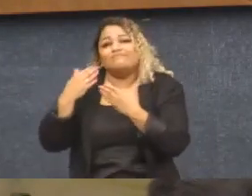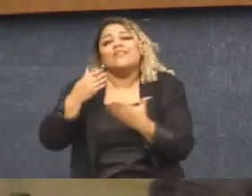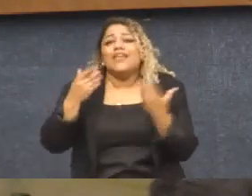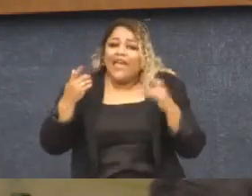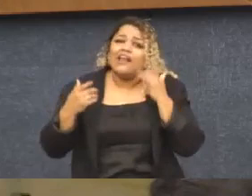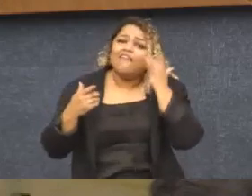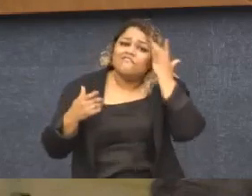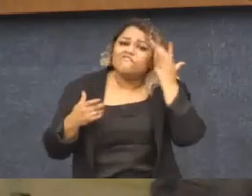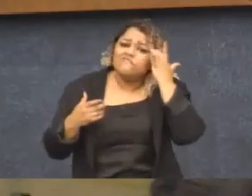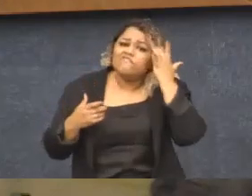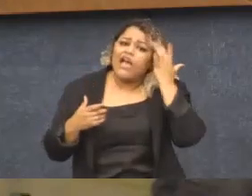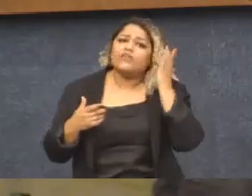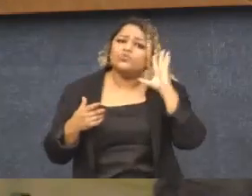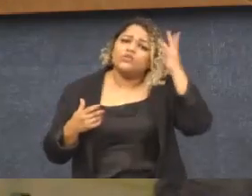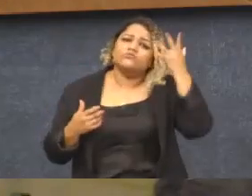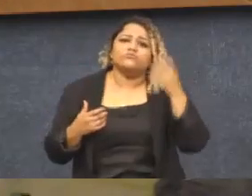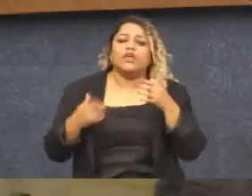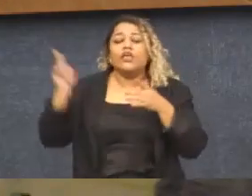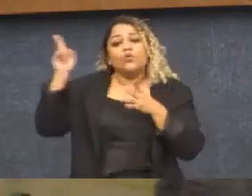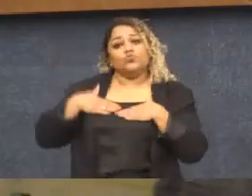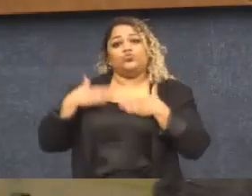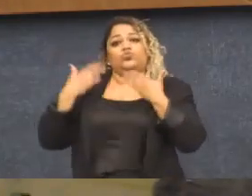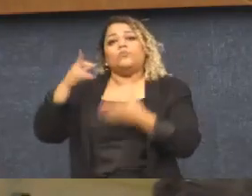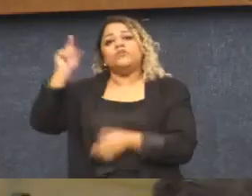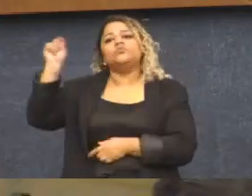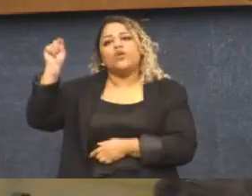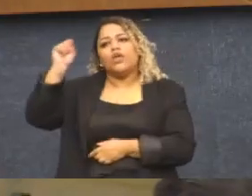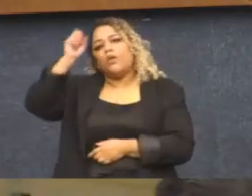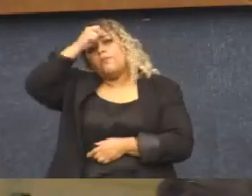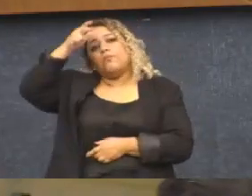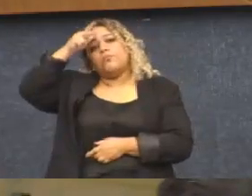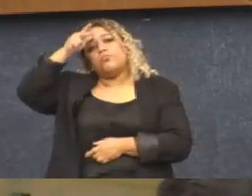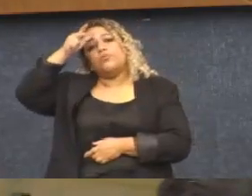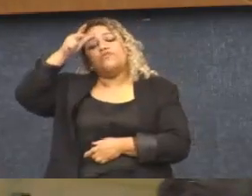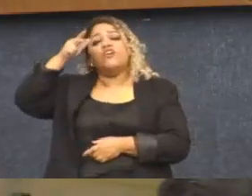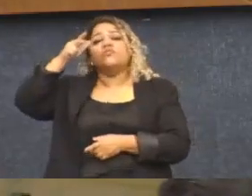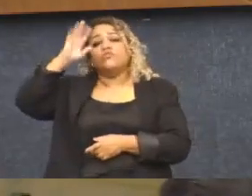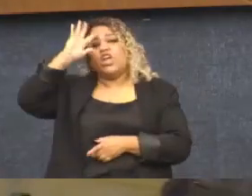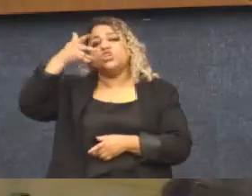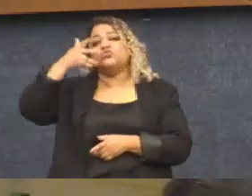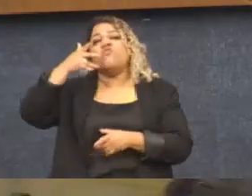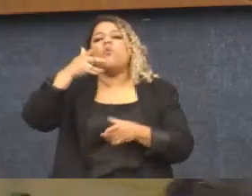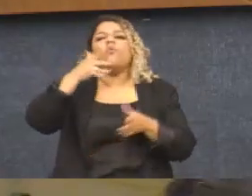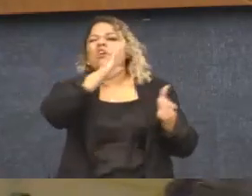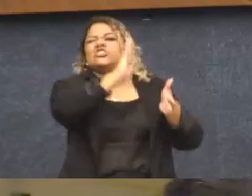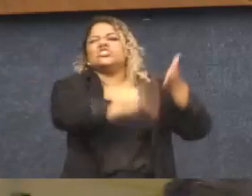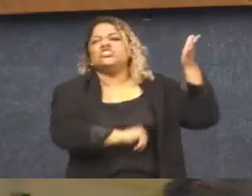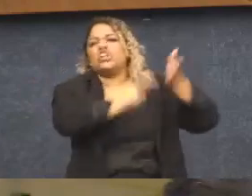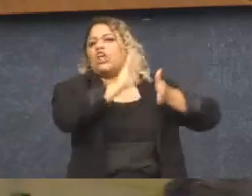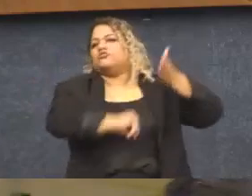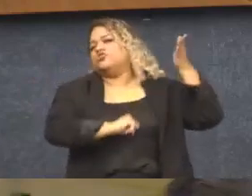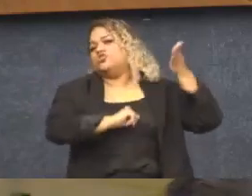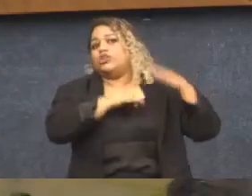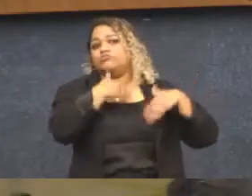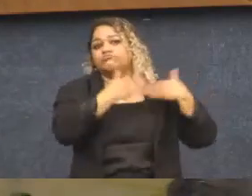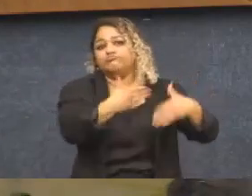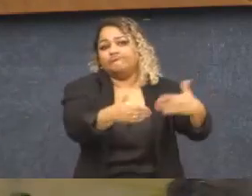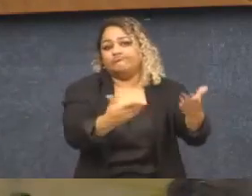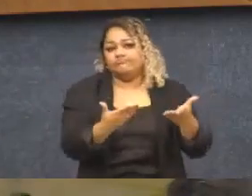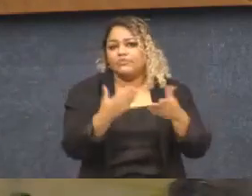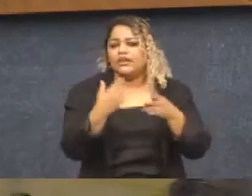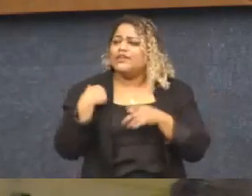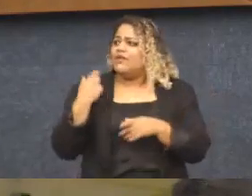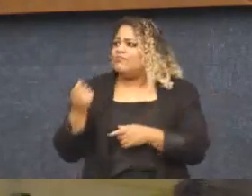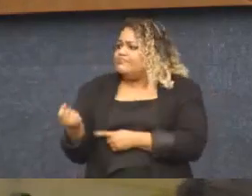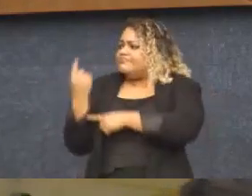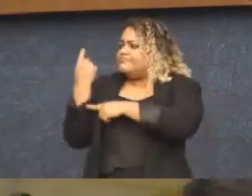minha surpresa, o prefeito resolveu tirar o projeto de tramitação da casa. O que me estranha, porque o projeto autorizava